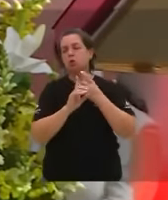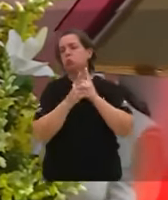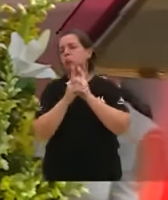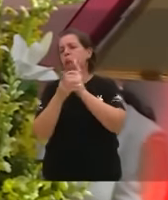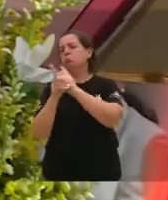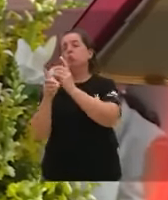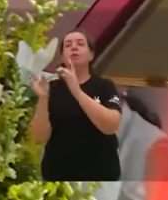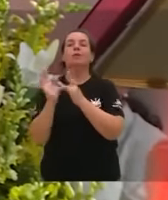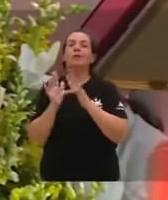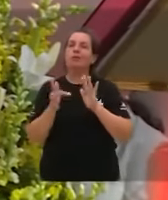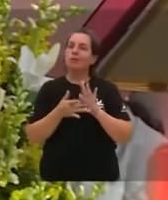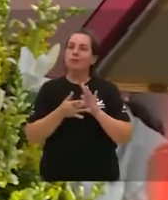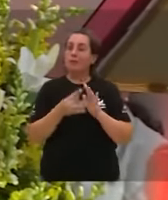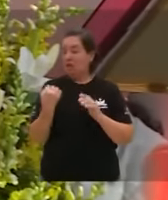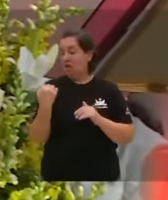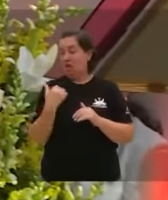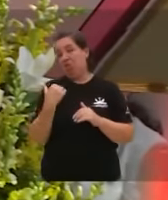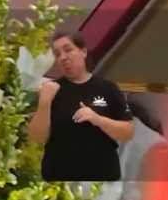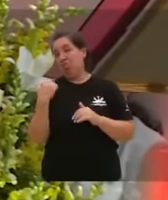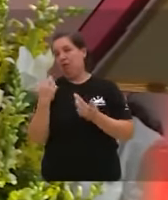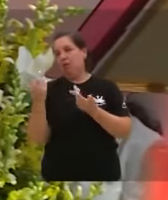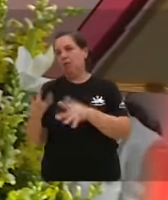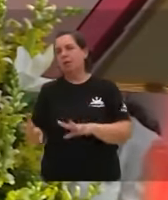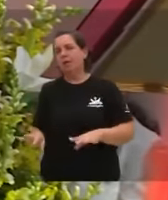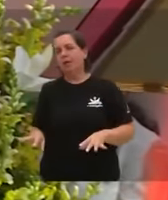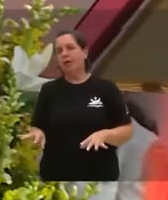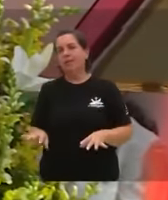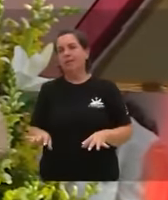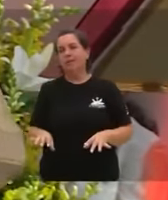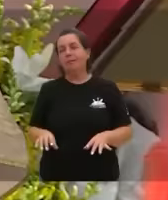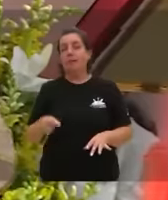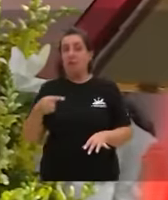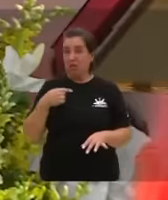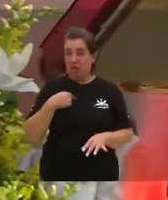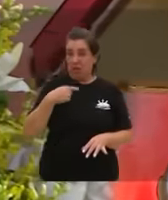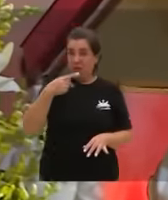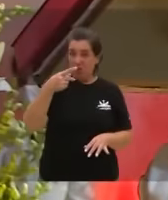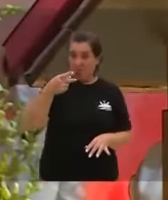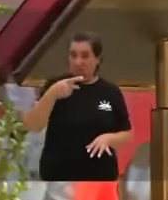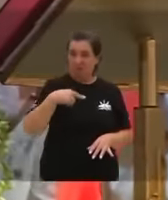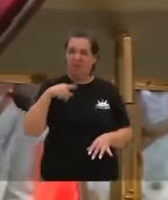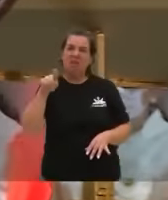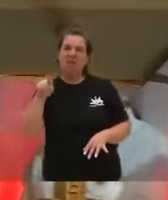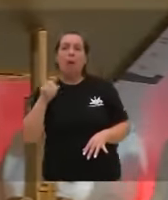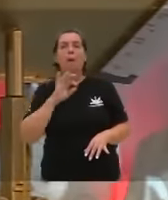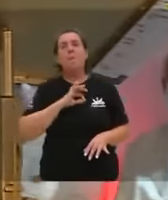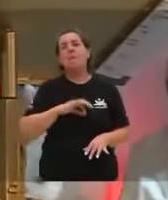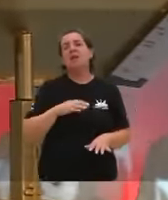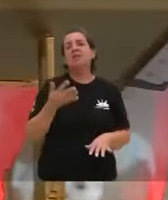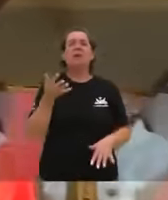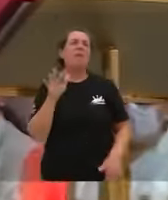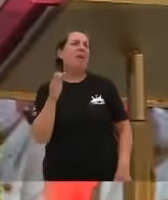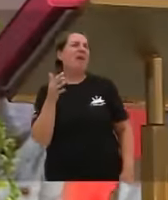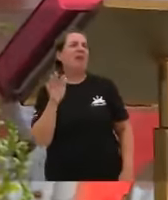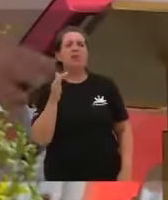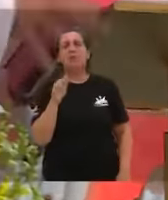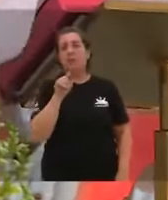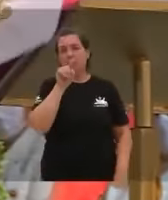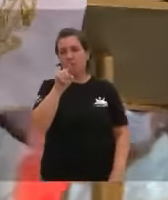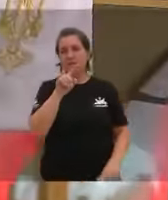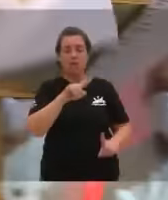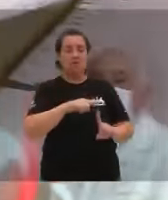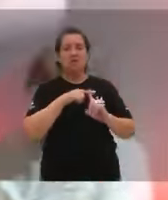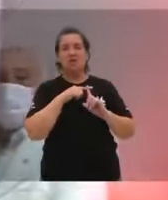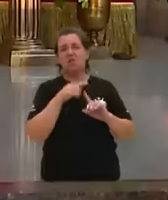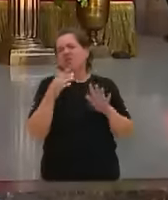de Jesus. Ele quer que eu e você, que eu seja um padre light, que você seja um